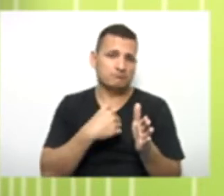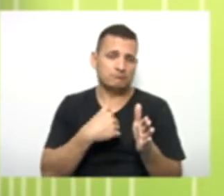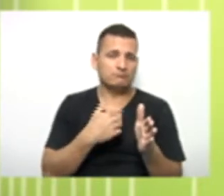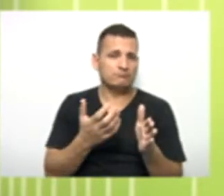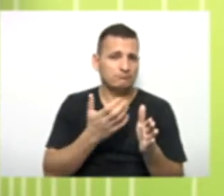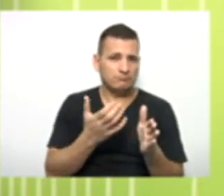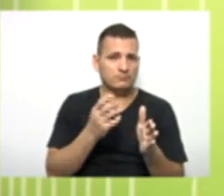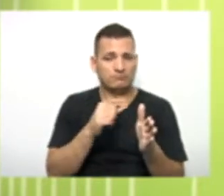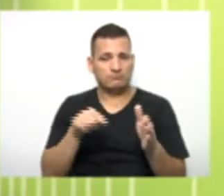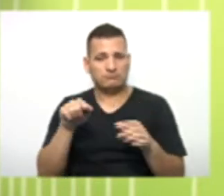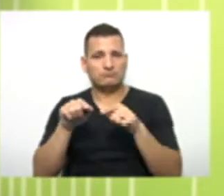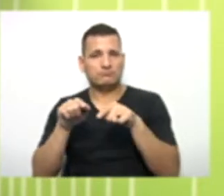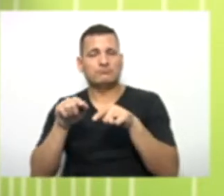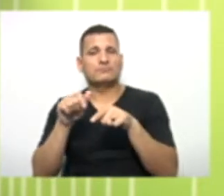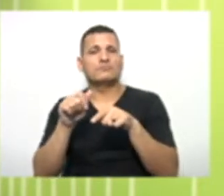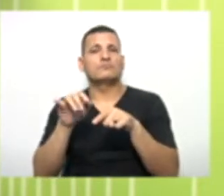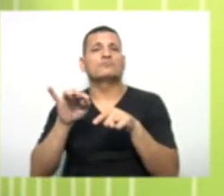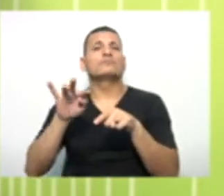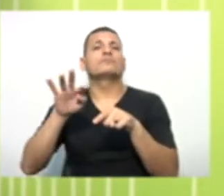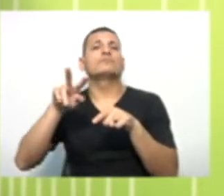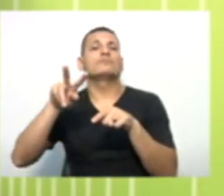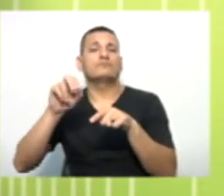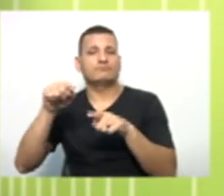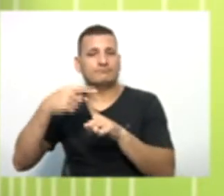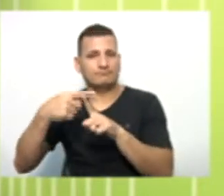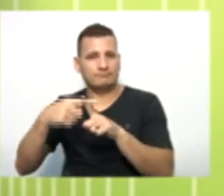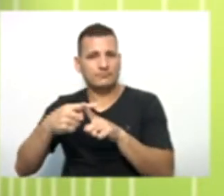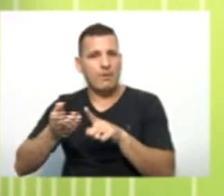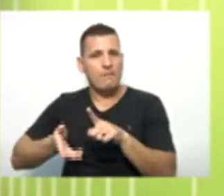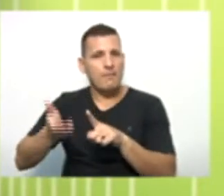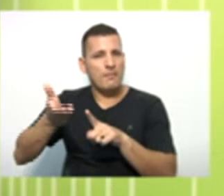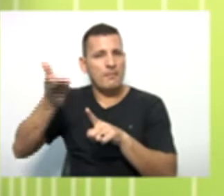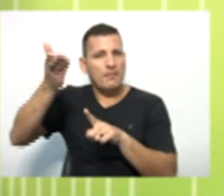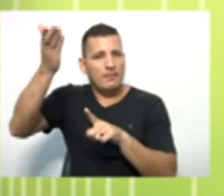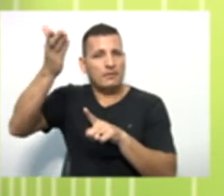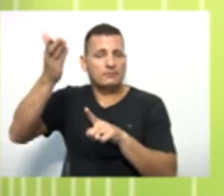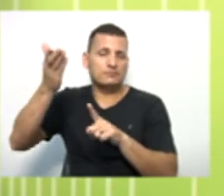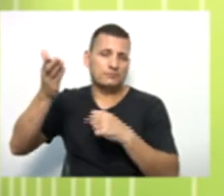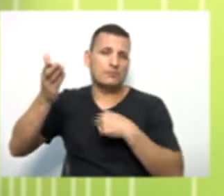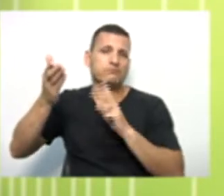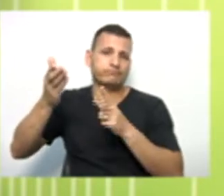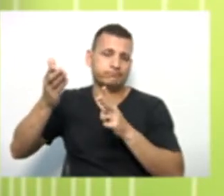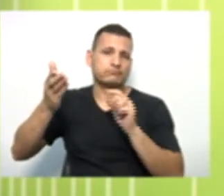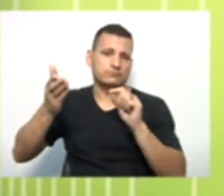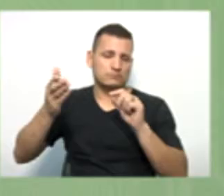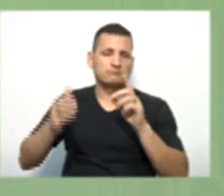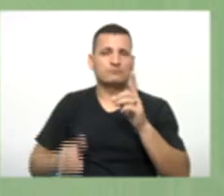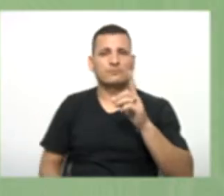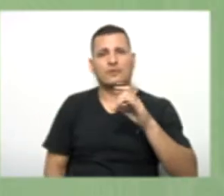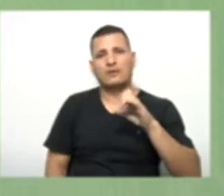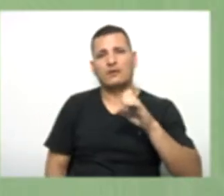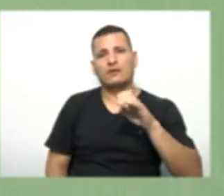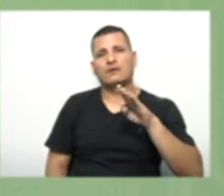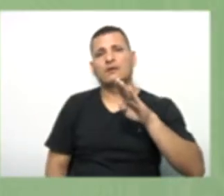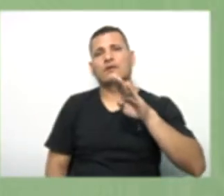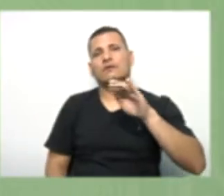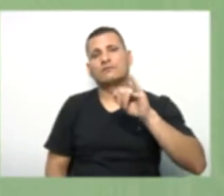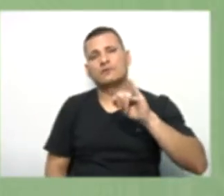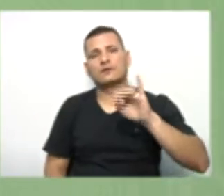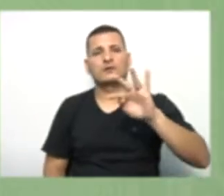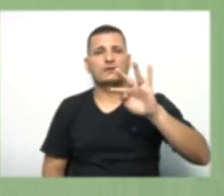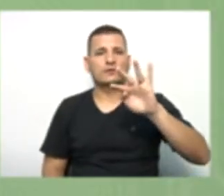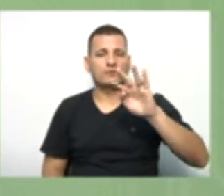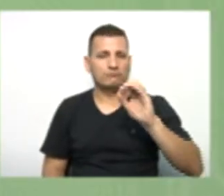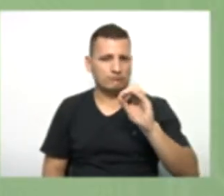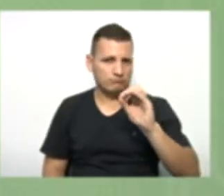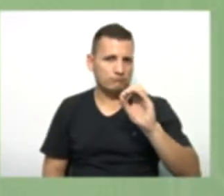do ativo, aumentar o saldo dela, eu vou sempre debitar para aumentar o saldo, certo? Mas isso, em outro momento,